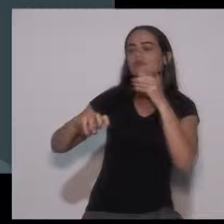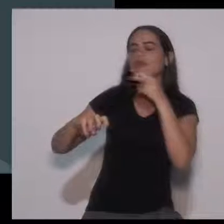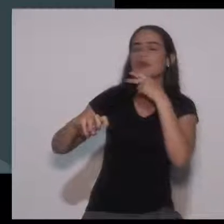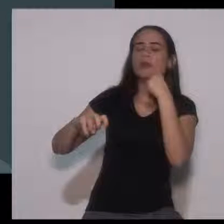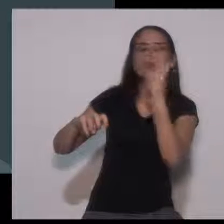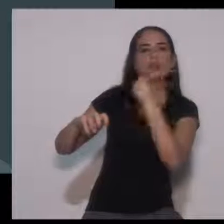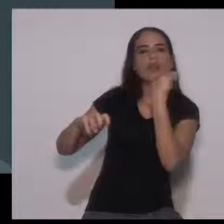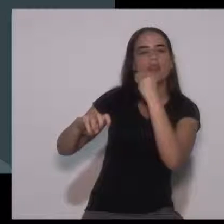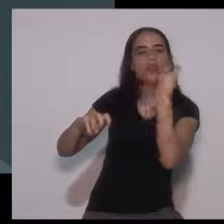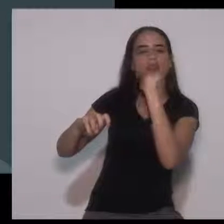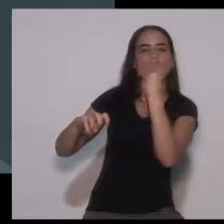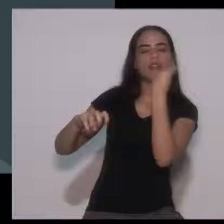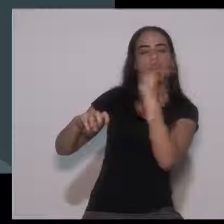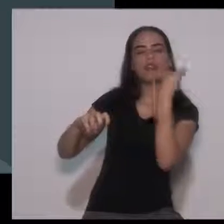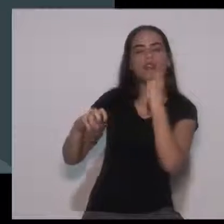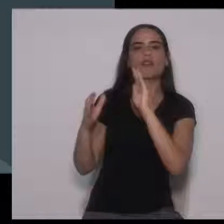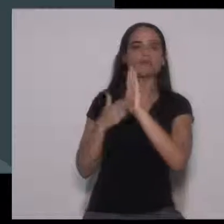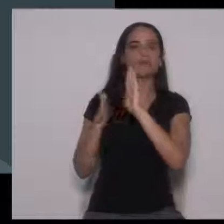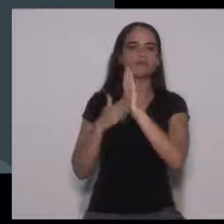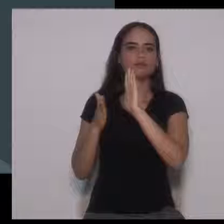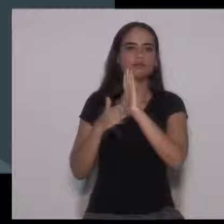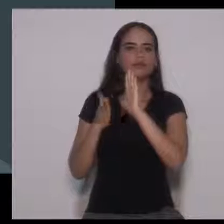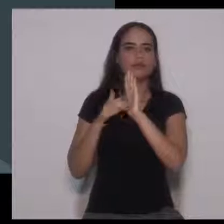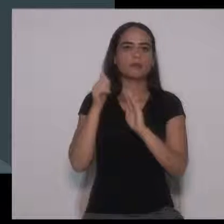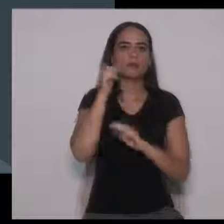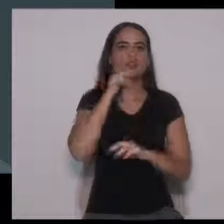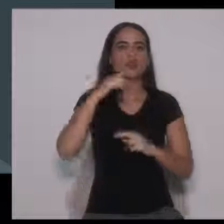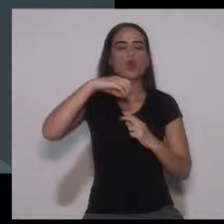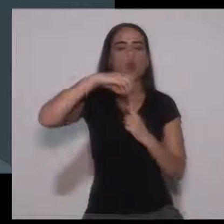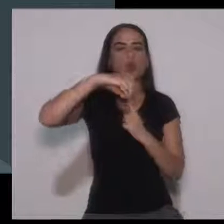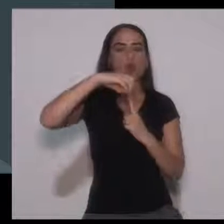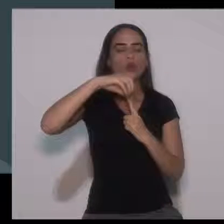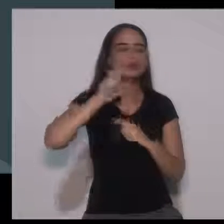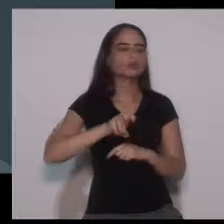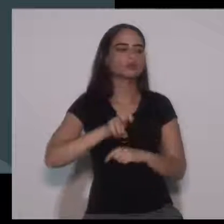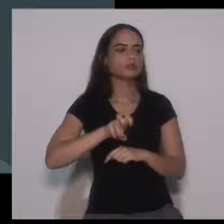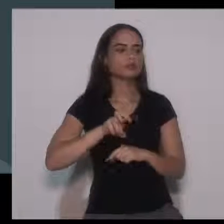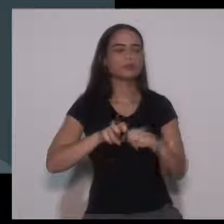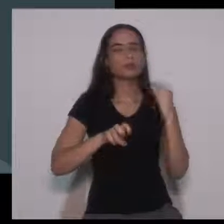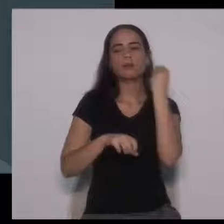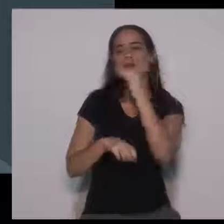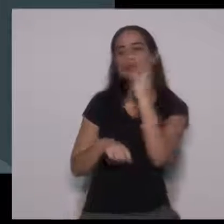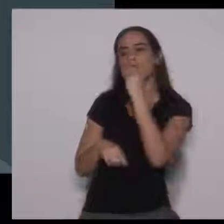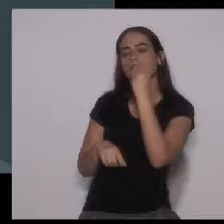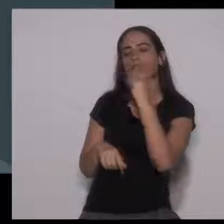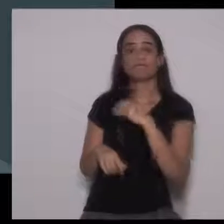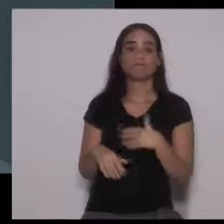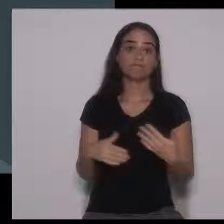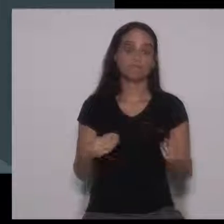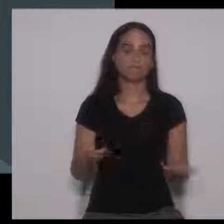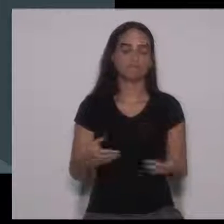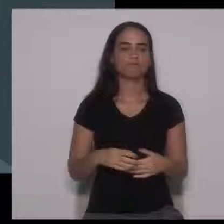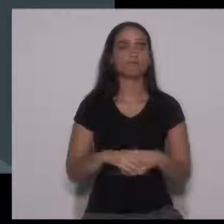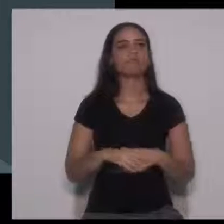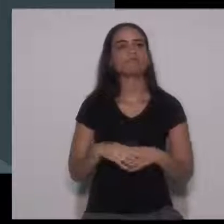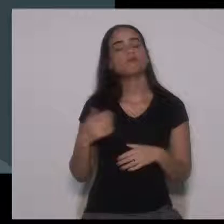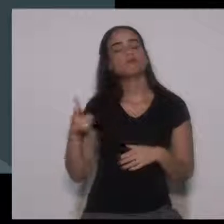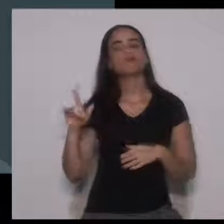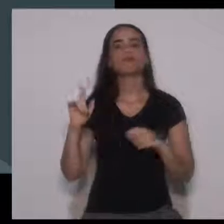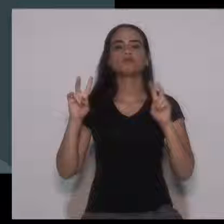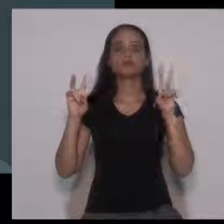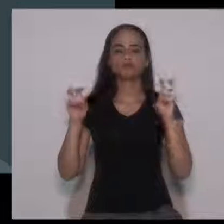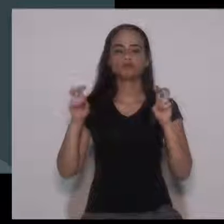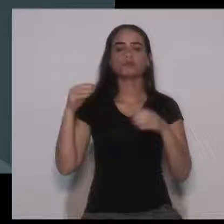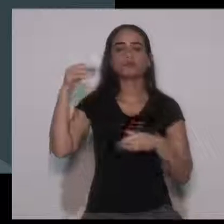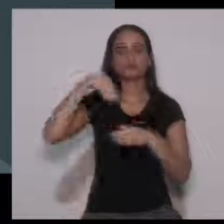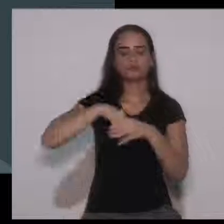fazendo proposta enquanto elas estão no ponto de ônibus aguardando. E no transporte público, né, as mulheres que